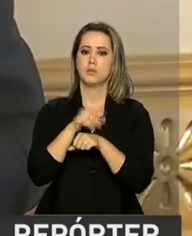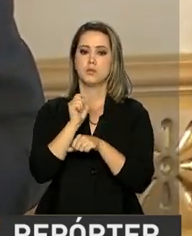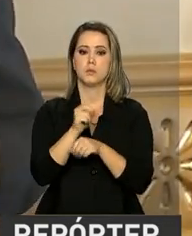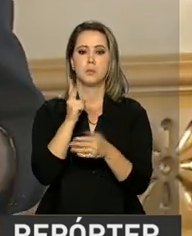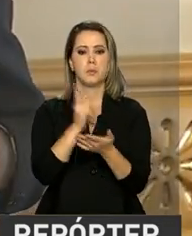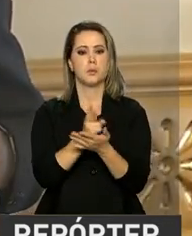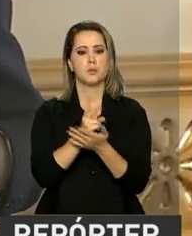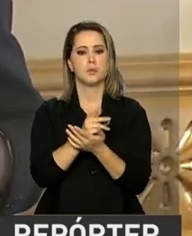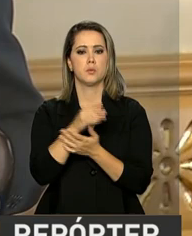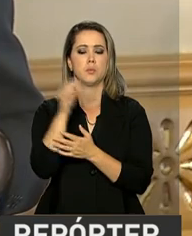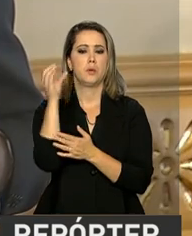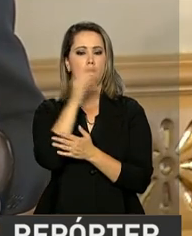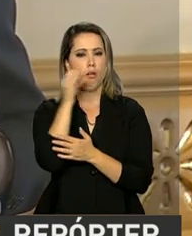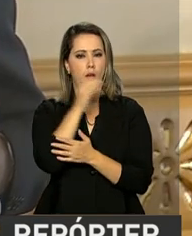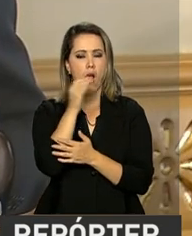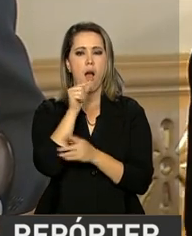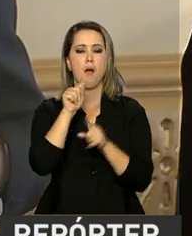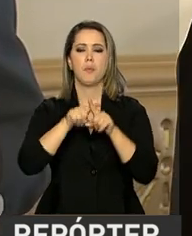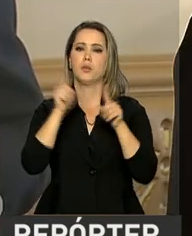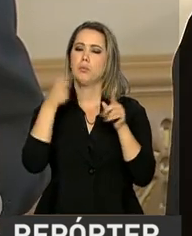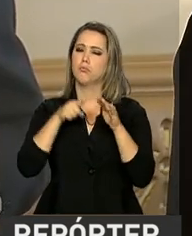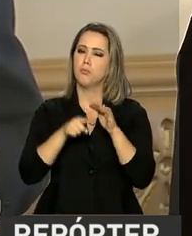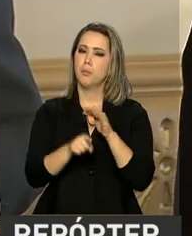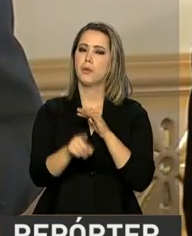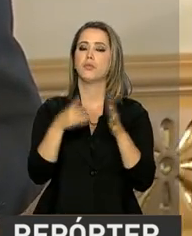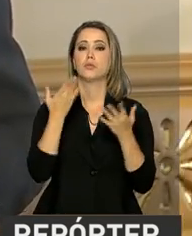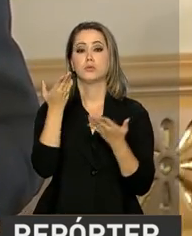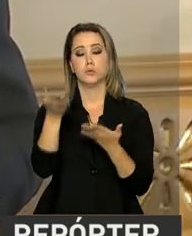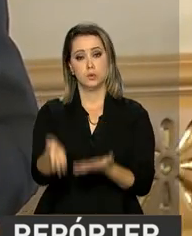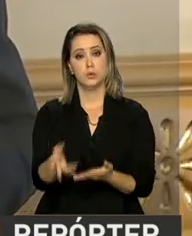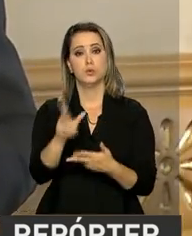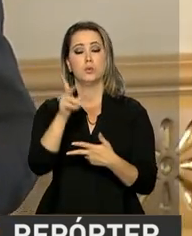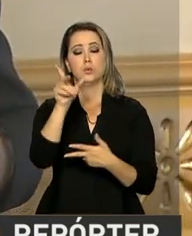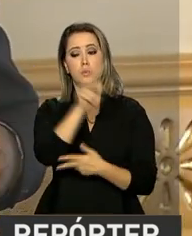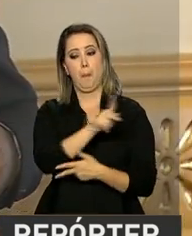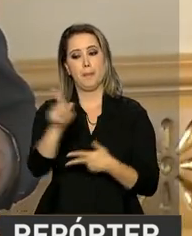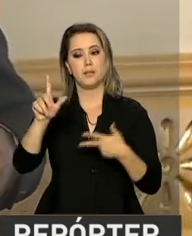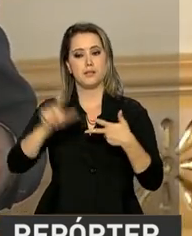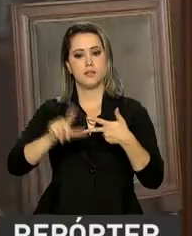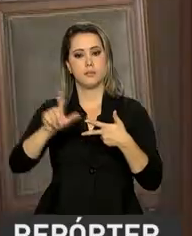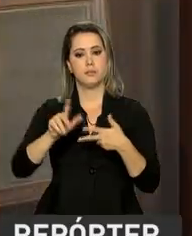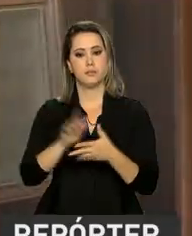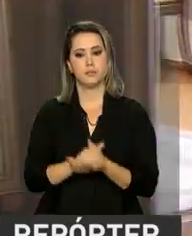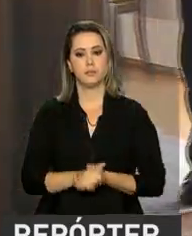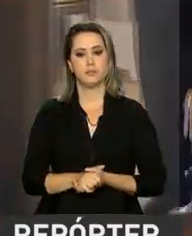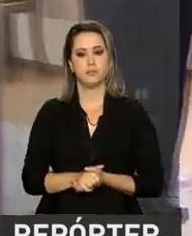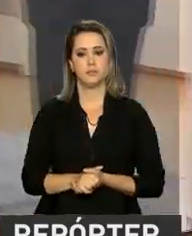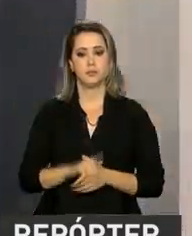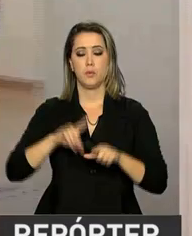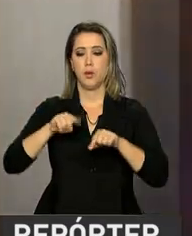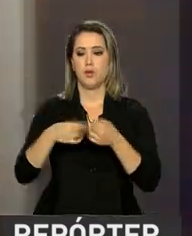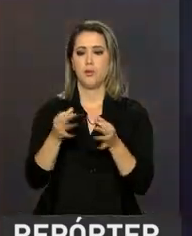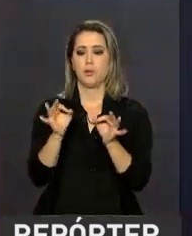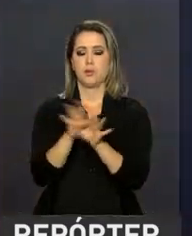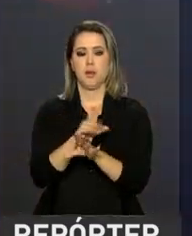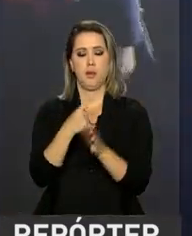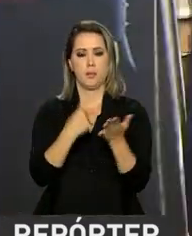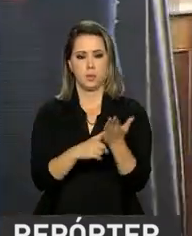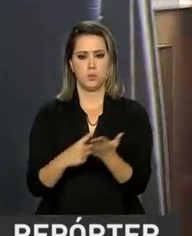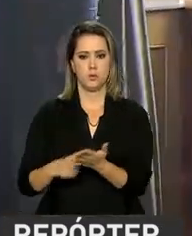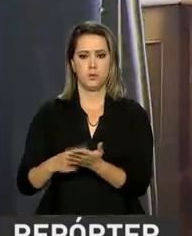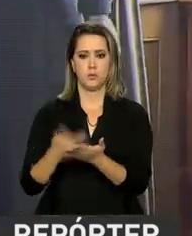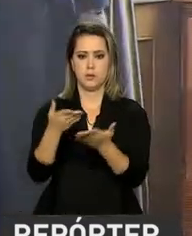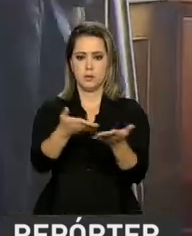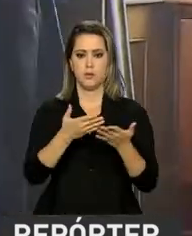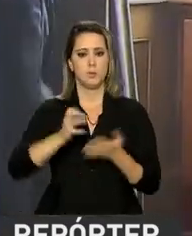ainda que rapidamente, mas aprofundadamente, com sua excelência o presidente do parlamento. No final da agenda, o presidente foi